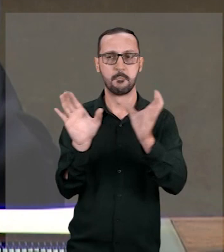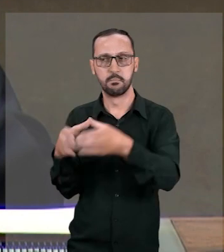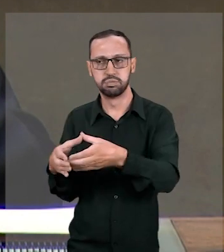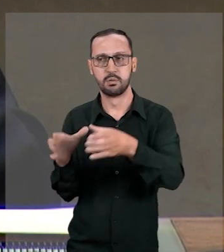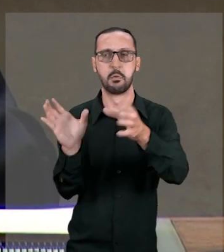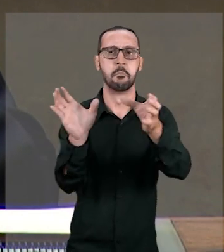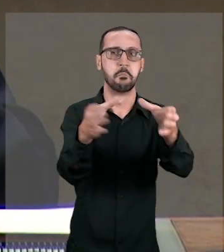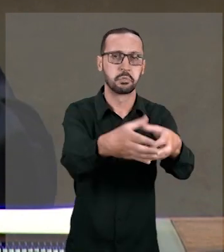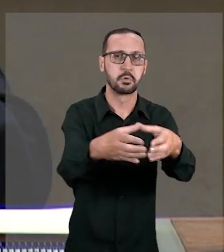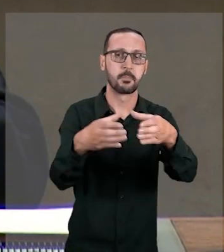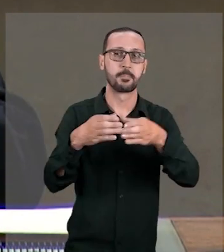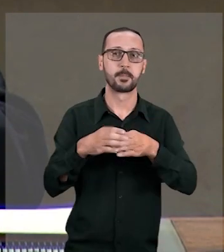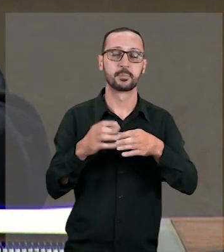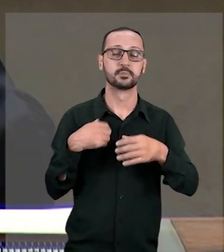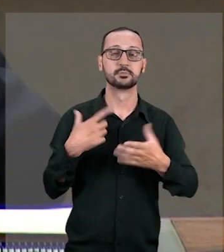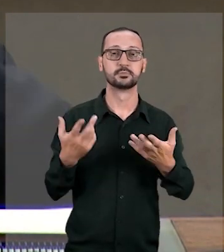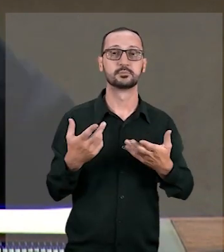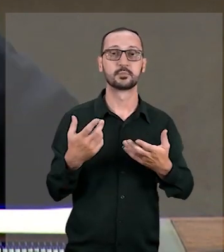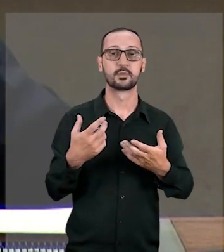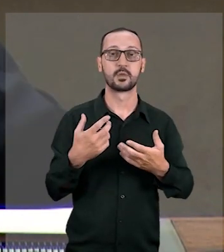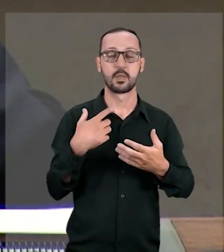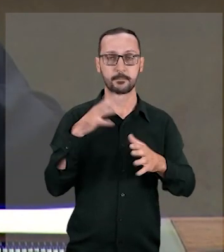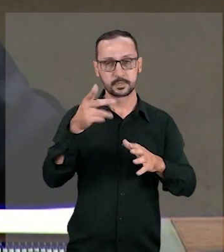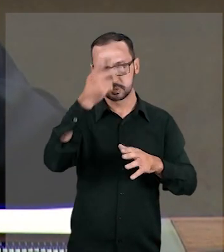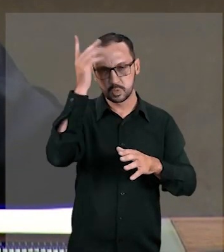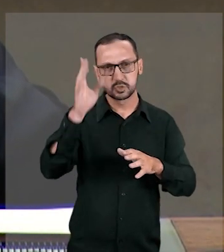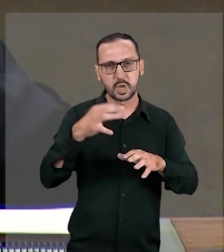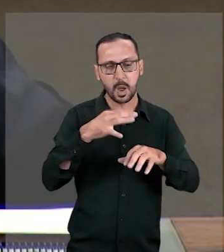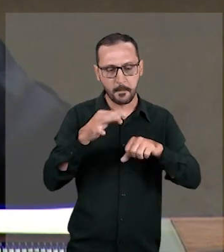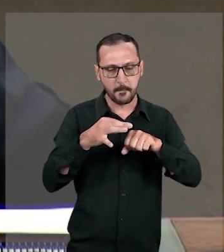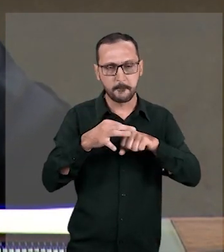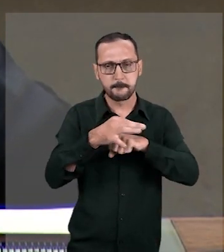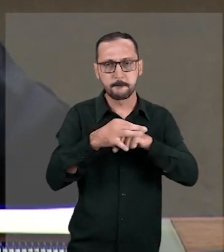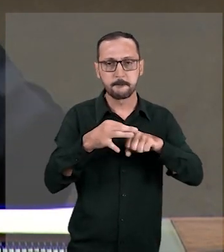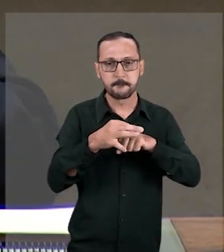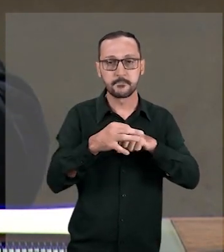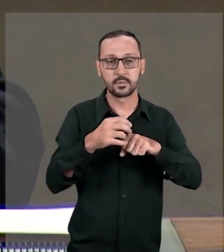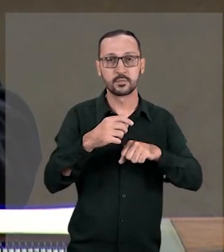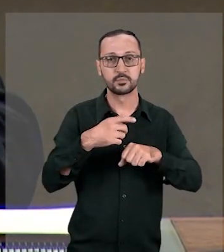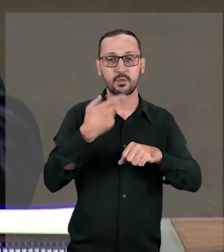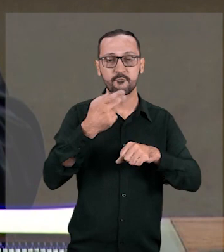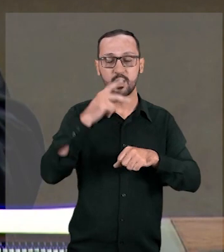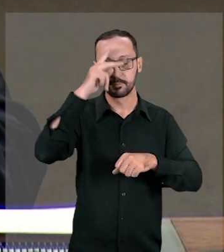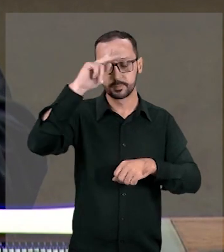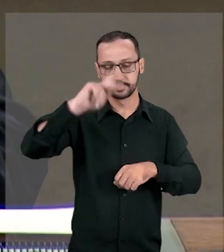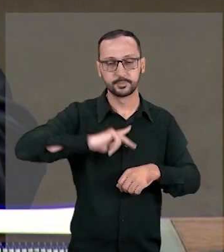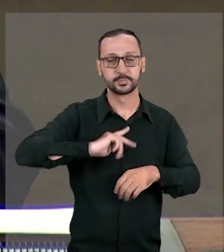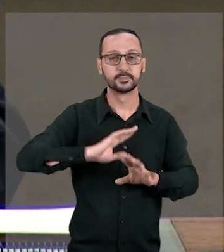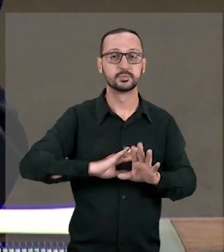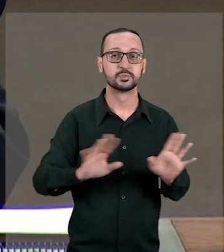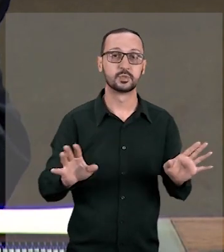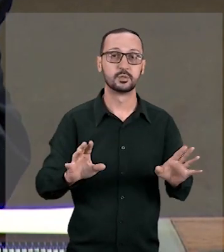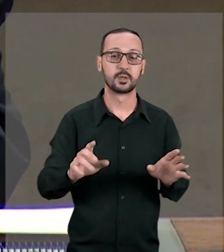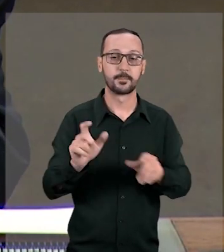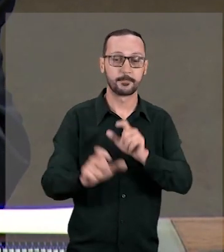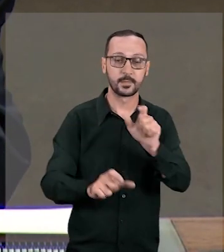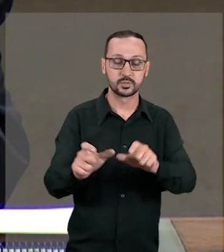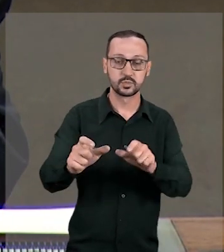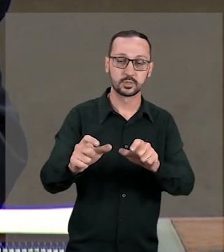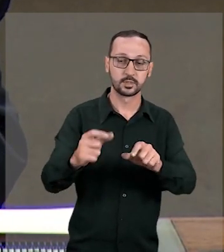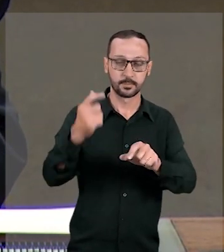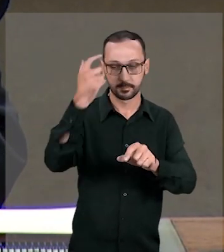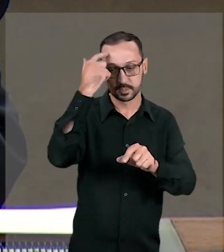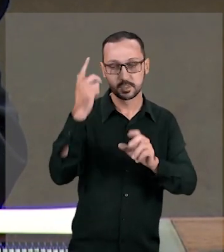em que as pessoas falam para si, pessoas com opinião formada falam para si próprias e para os que já